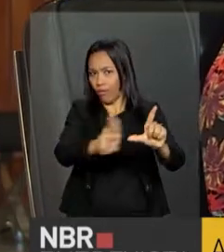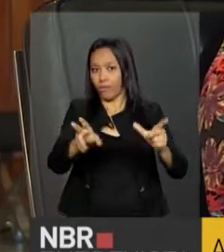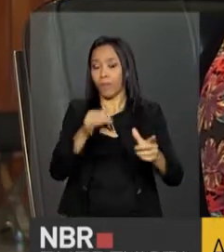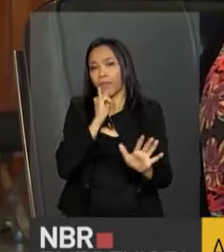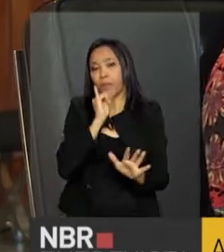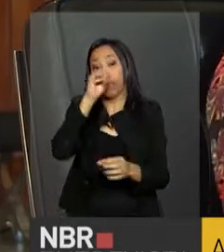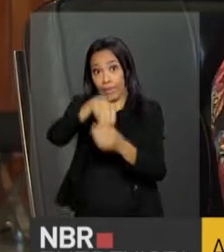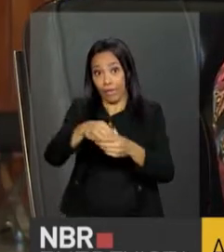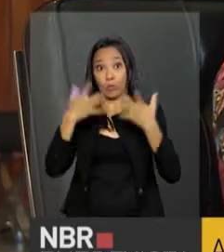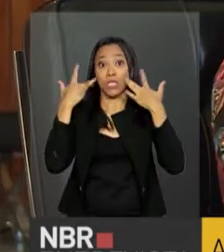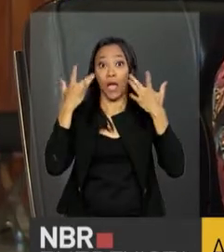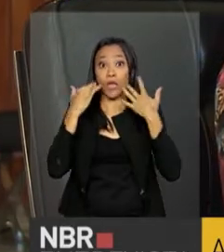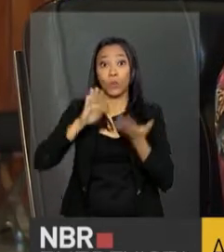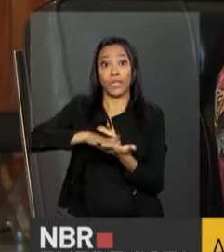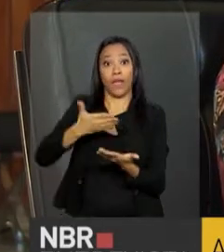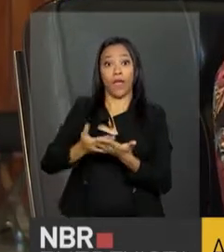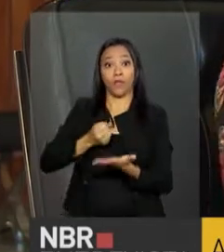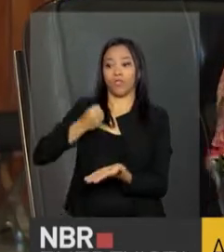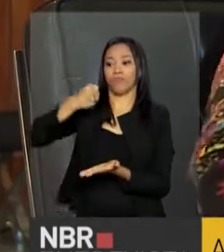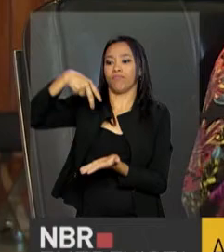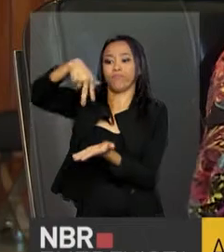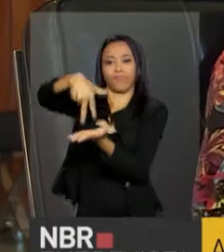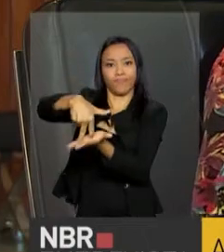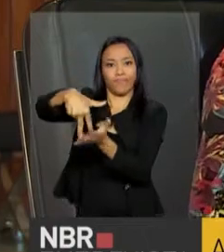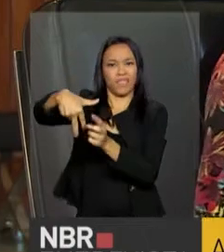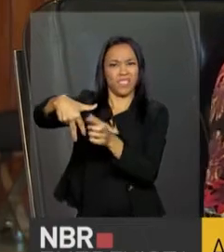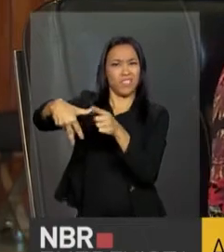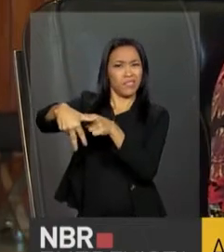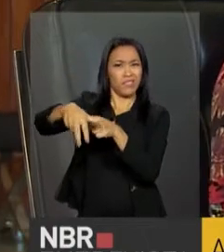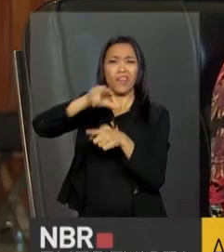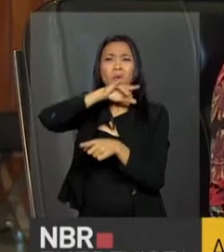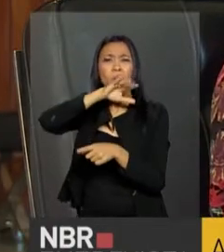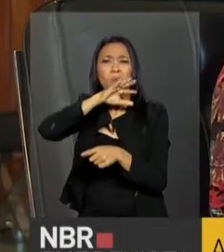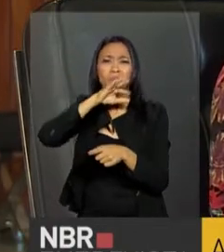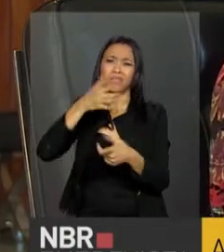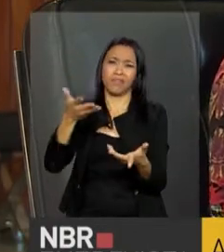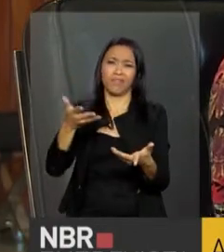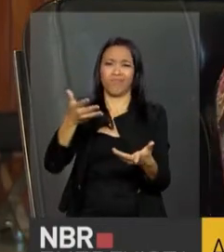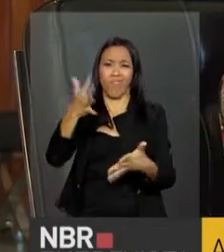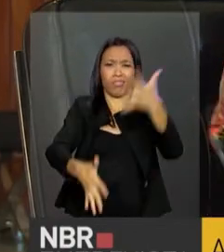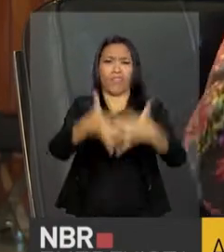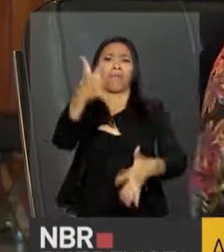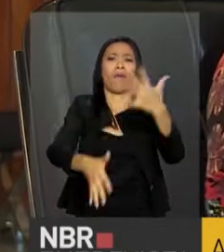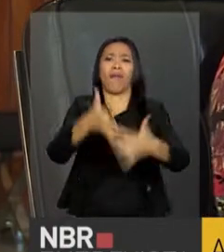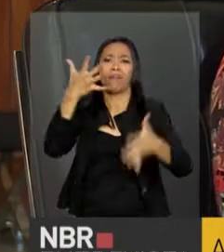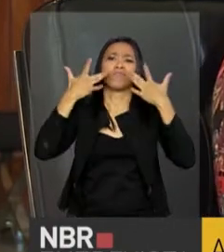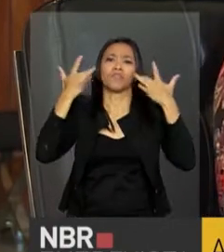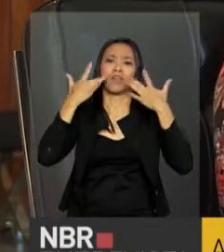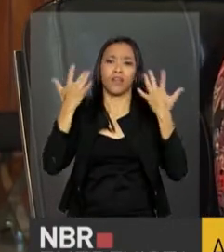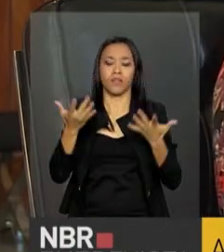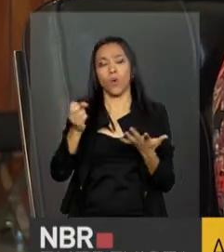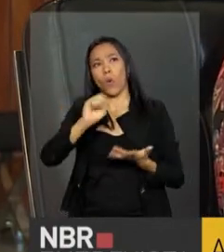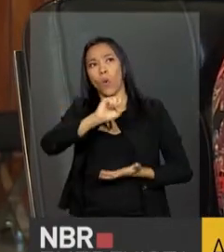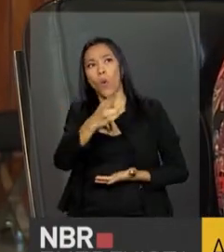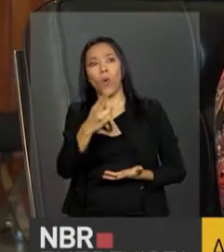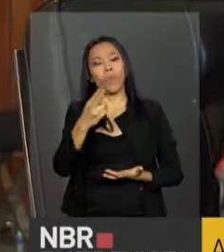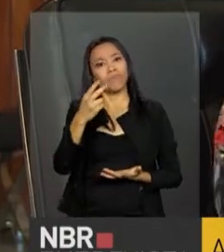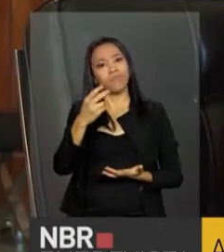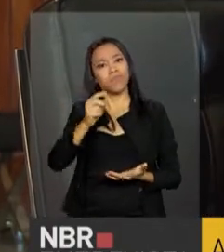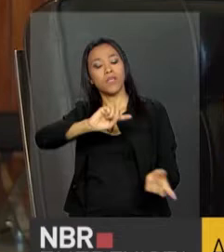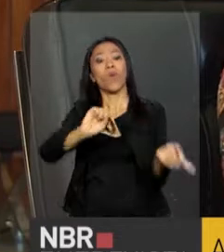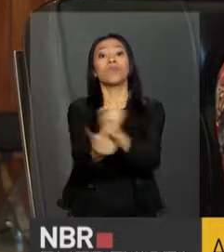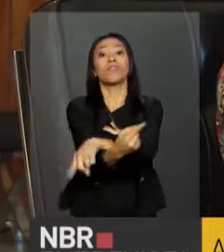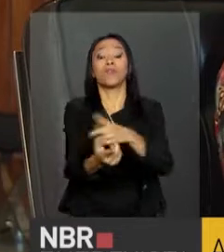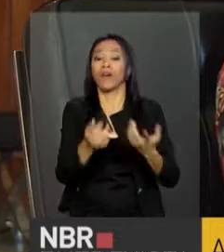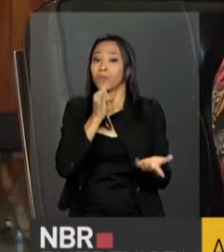a pessoa, o intérprete de libras no palco, afeta e destrói o espetáculo. Ao invés de terem outras iniciativas,